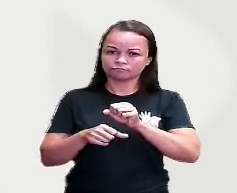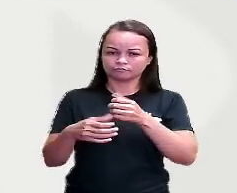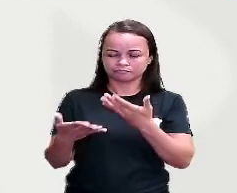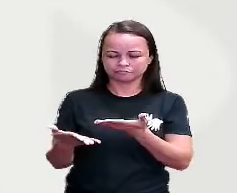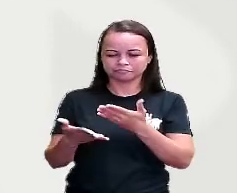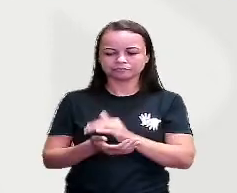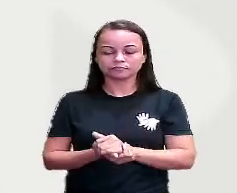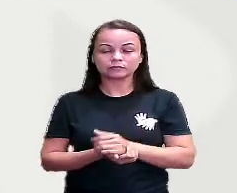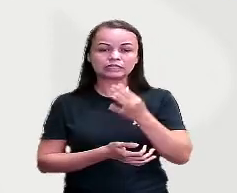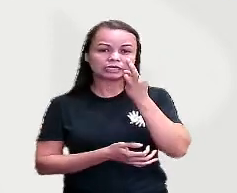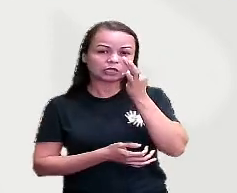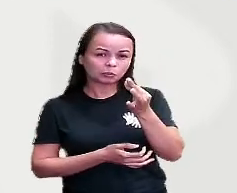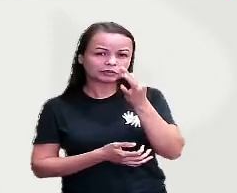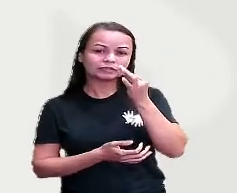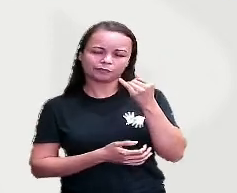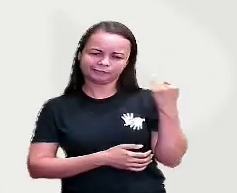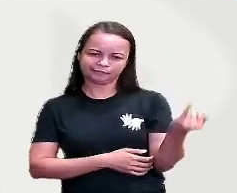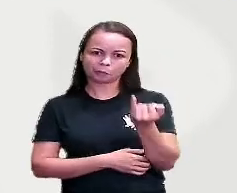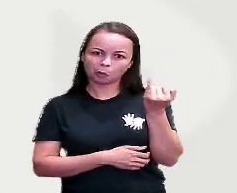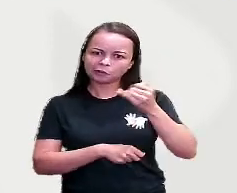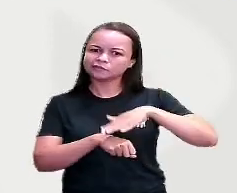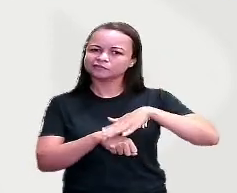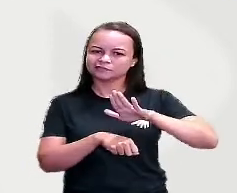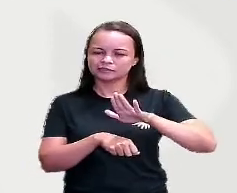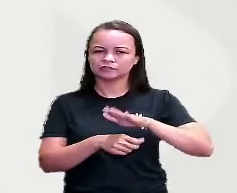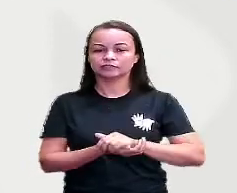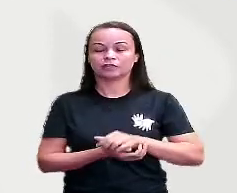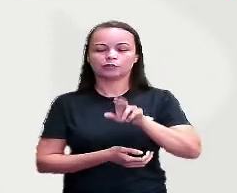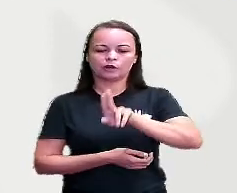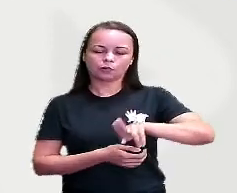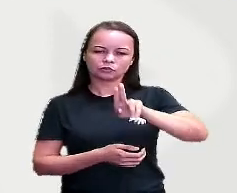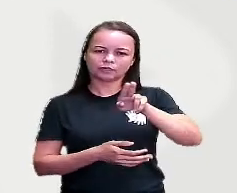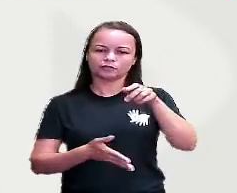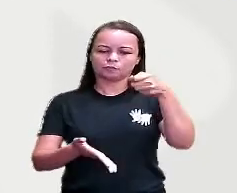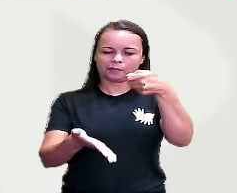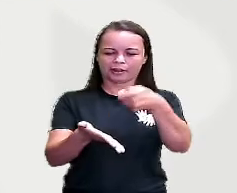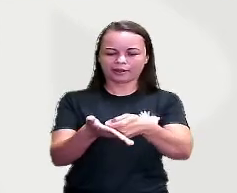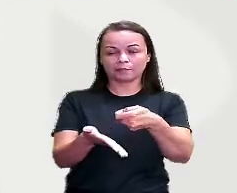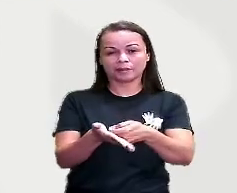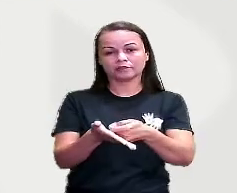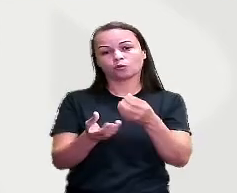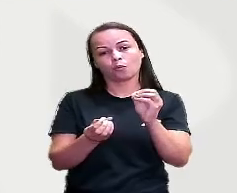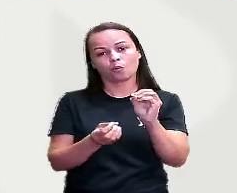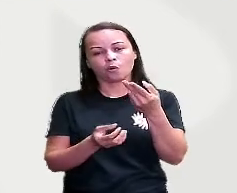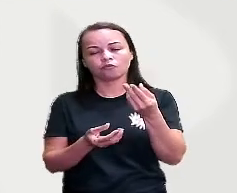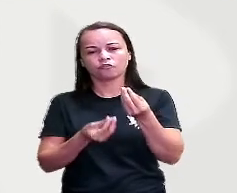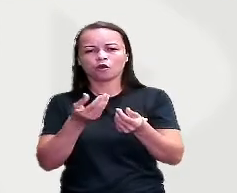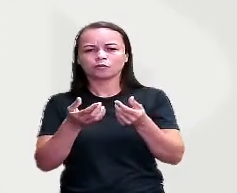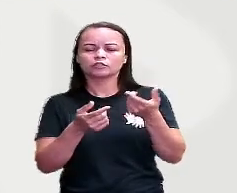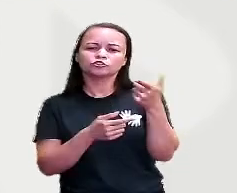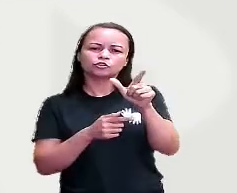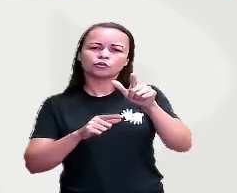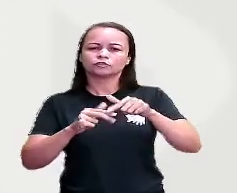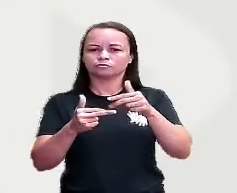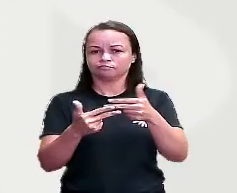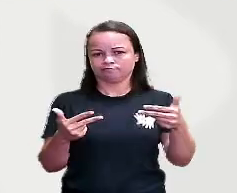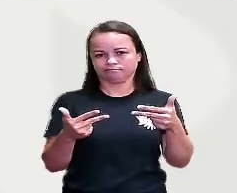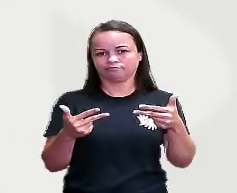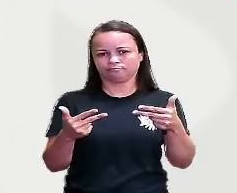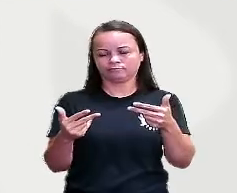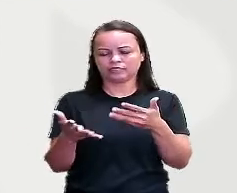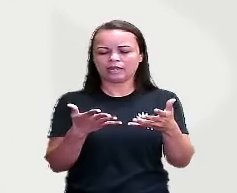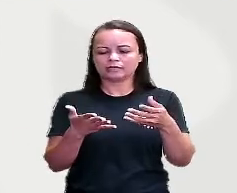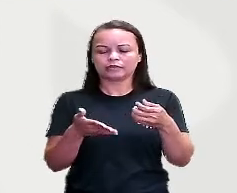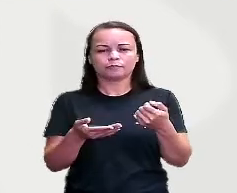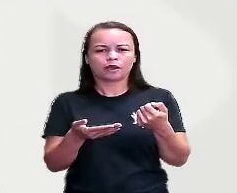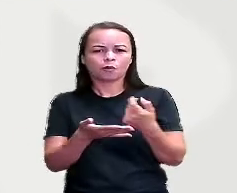sal, ele era muito precioso. Então, ele era usado como pagamento ou formas de pagamento de outras mercadorias. Até para